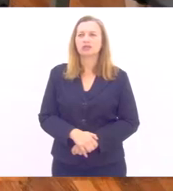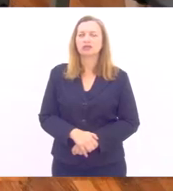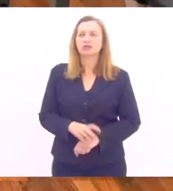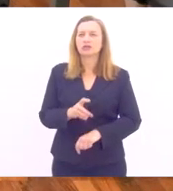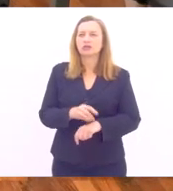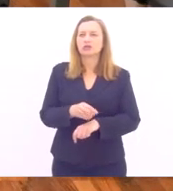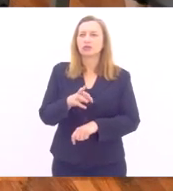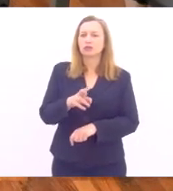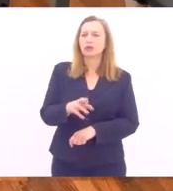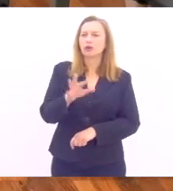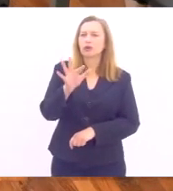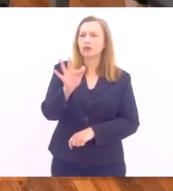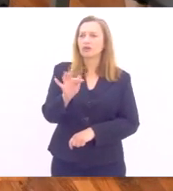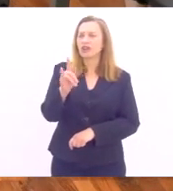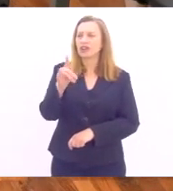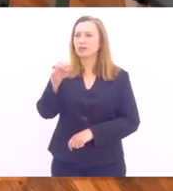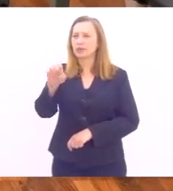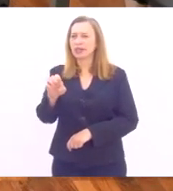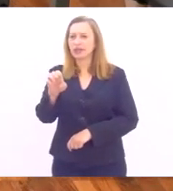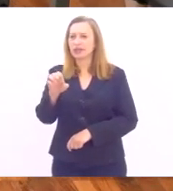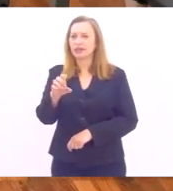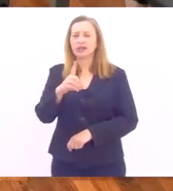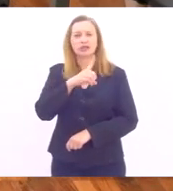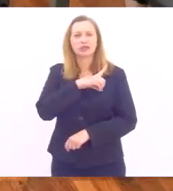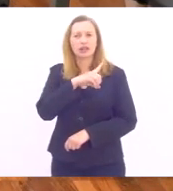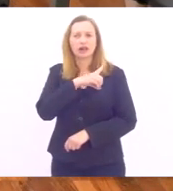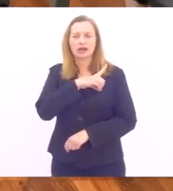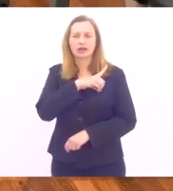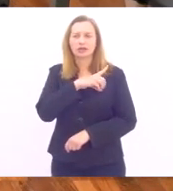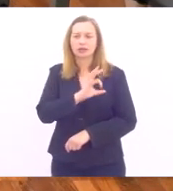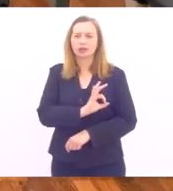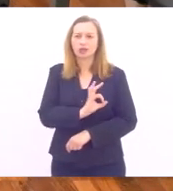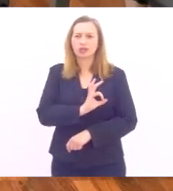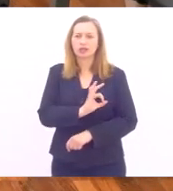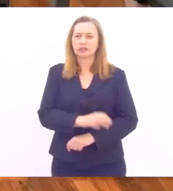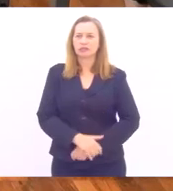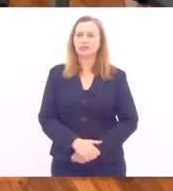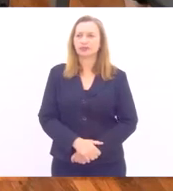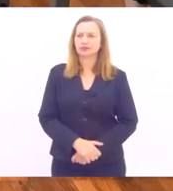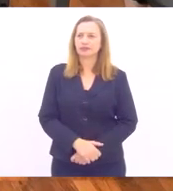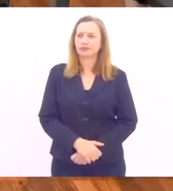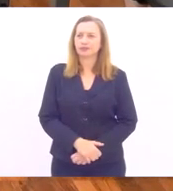Doutor Felipe Cury, delegado de polícia.